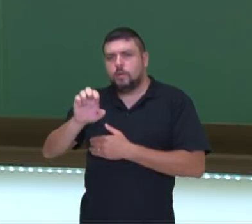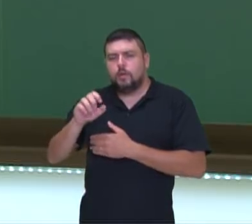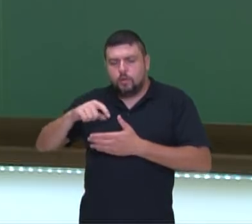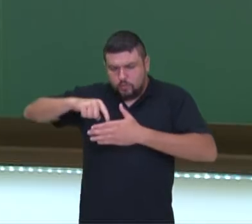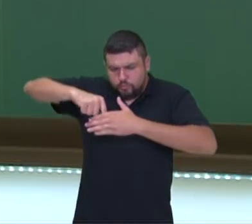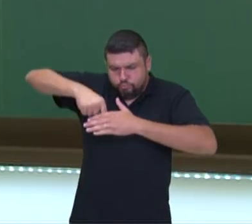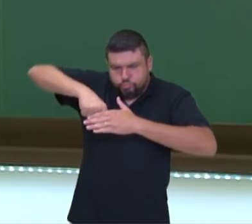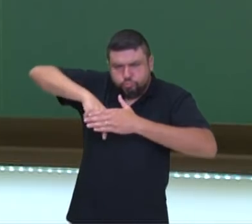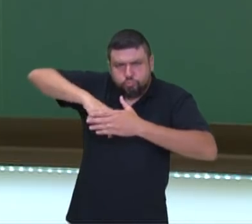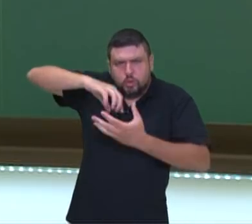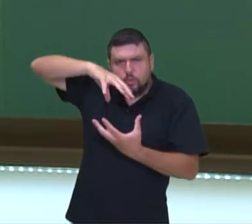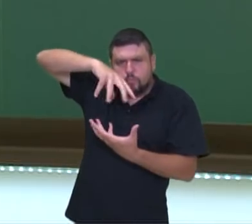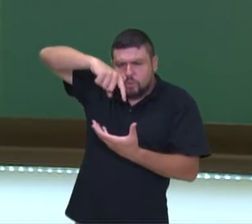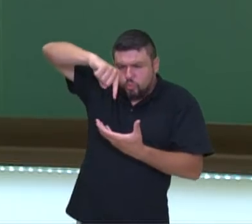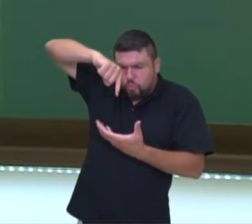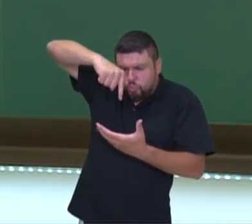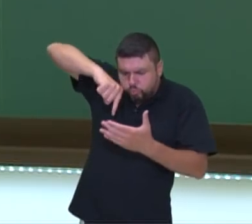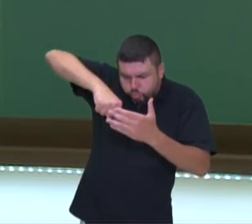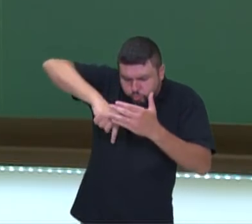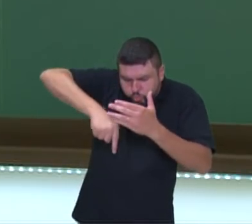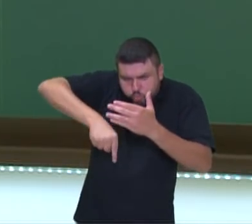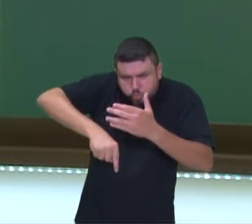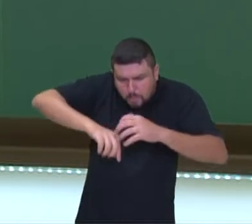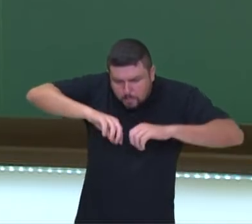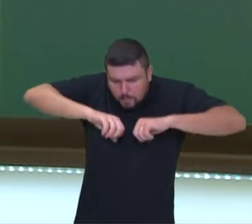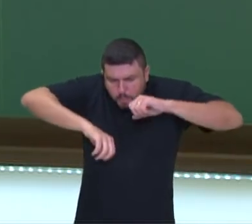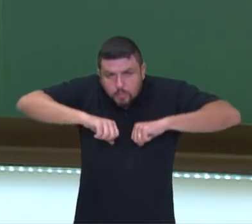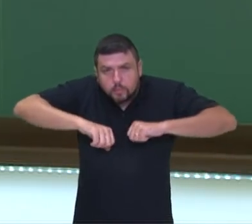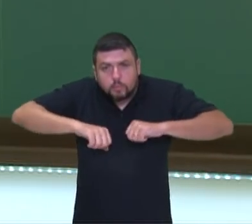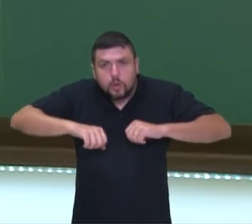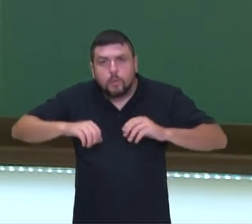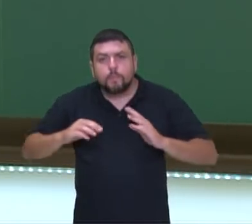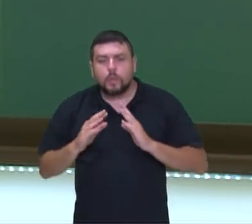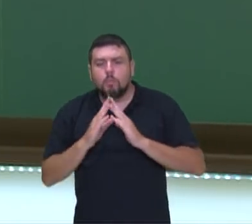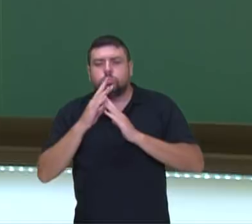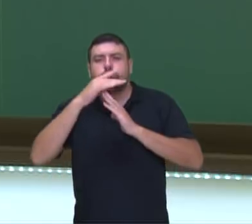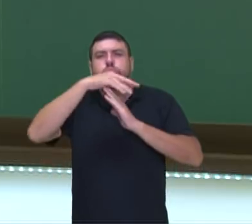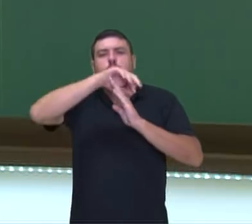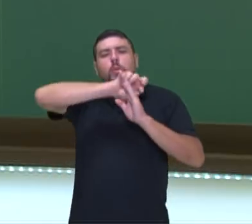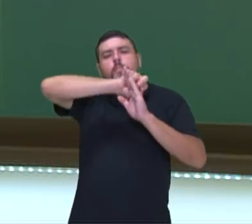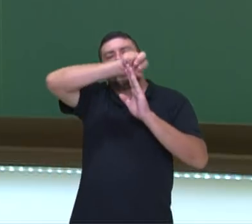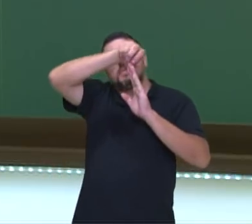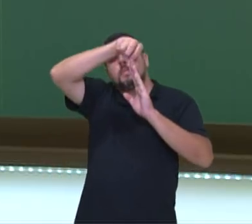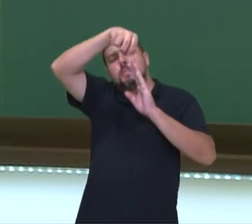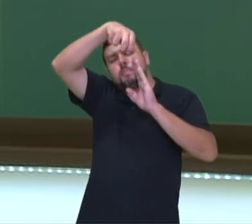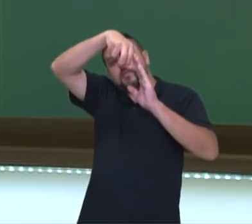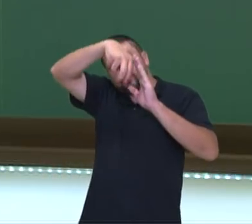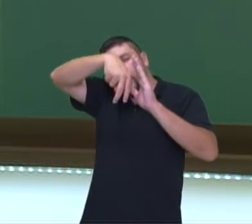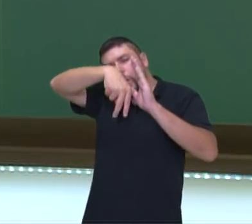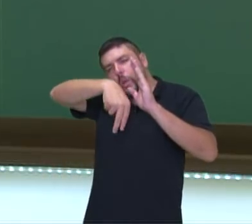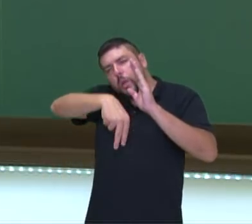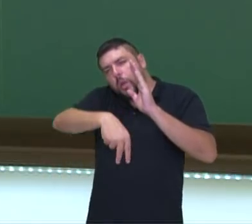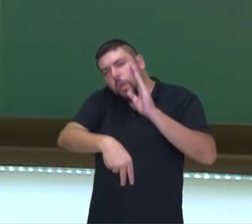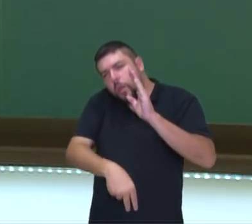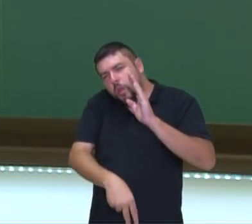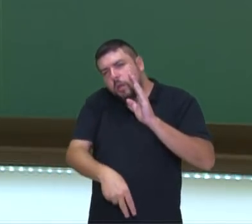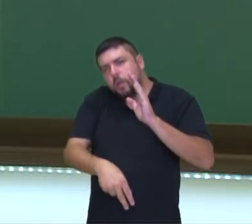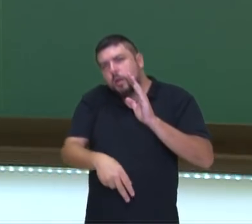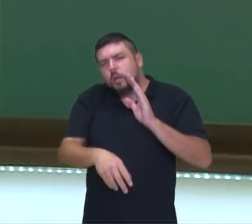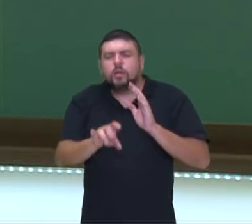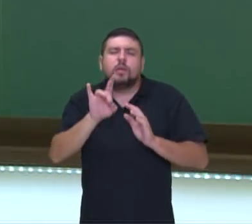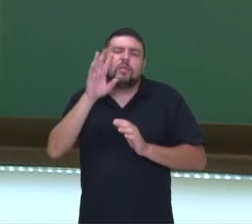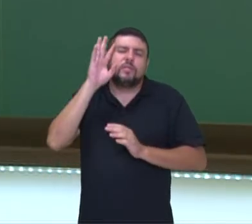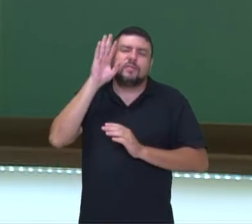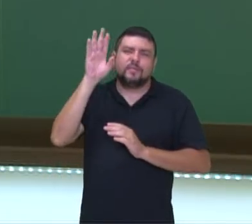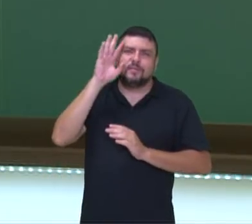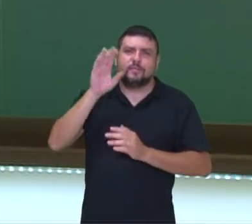poderíamos chegar ao centro da Terra entrando por um vulcão que não está ativo. Então, se fosse